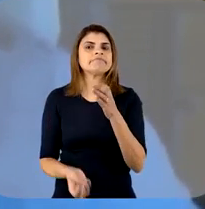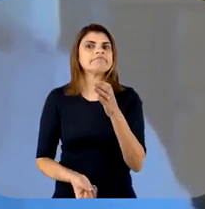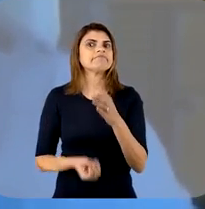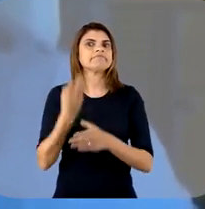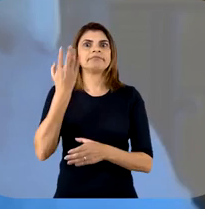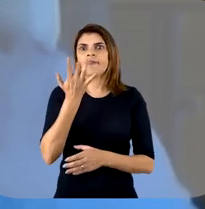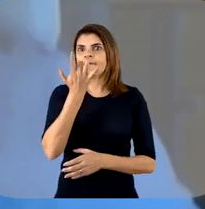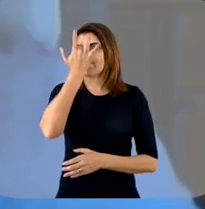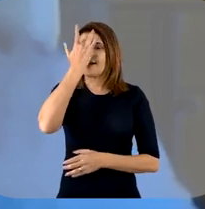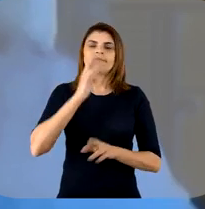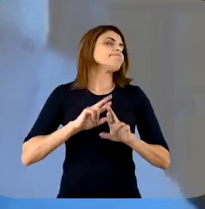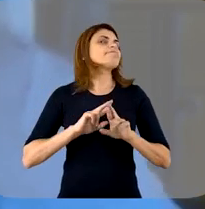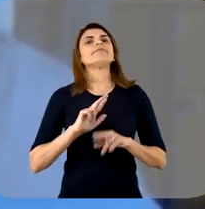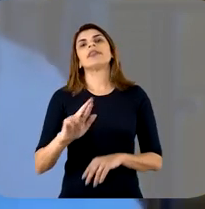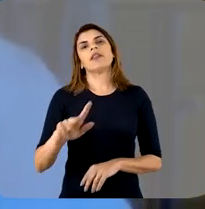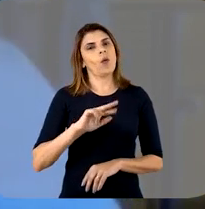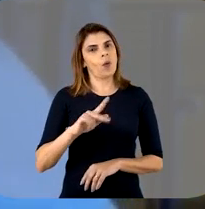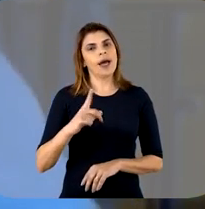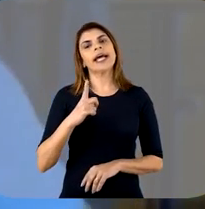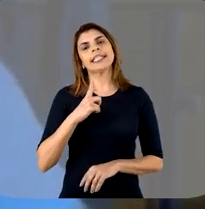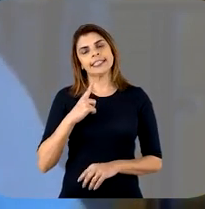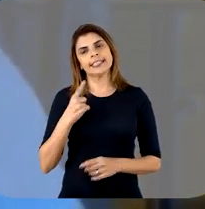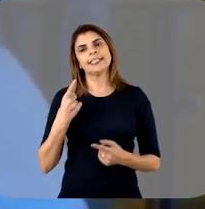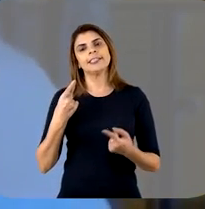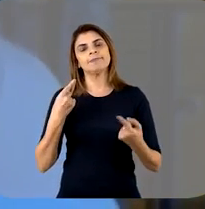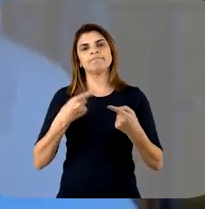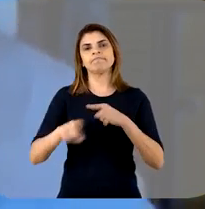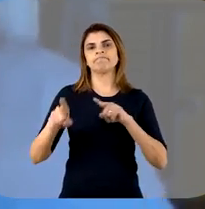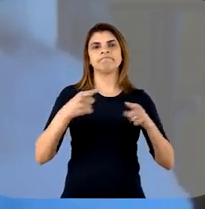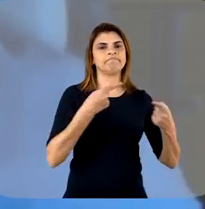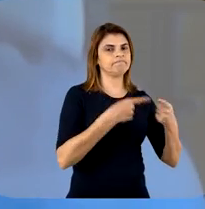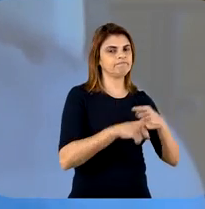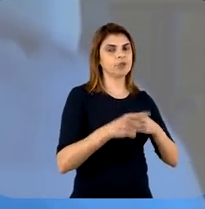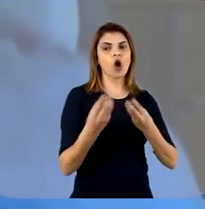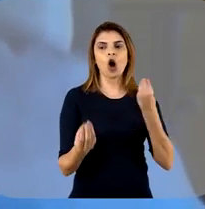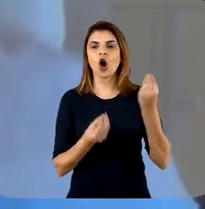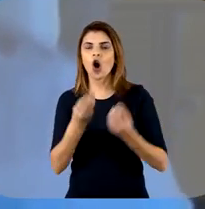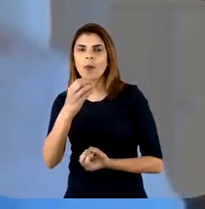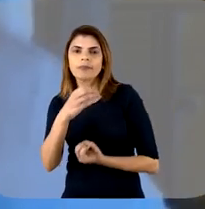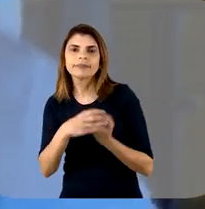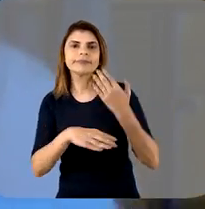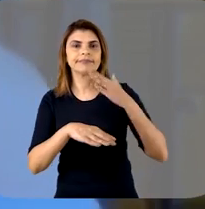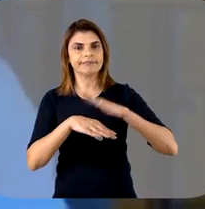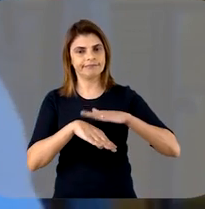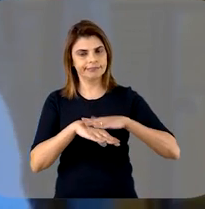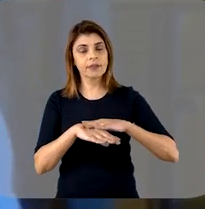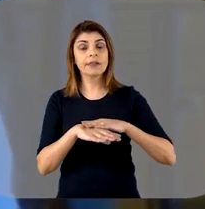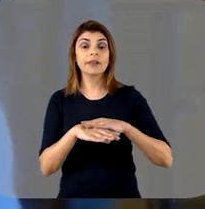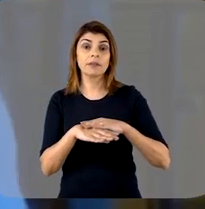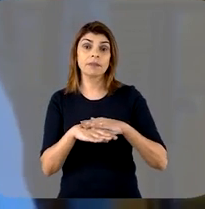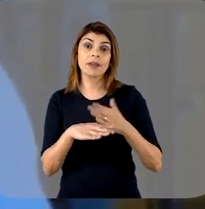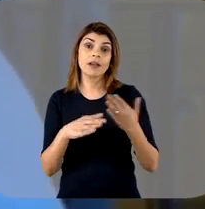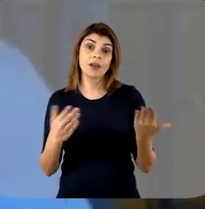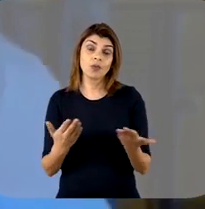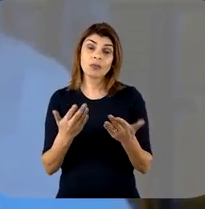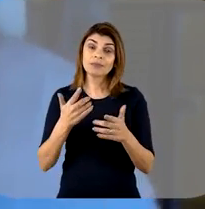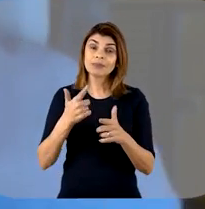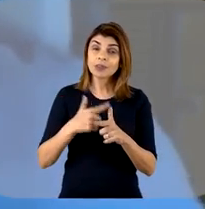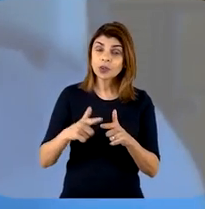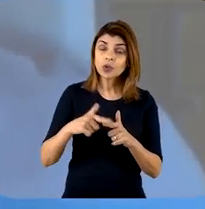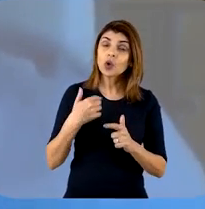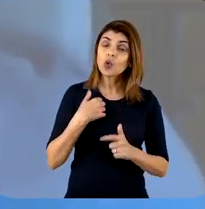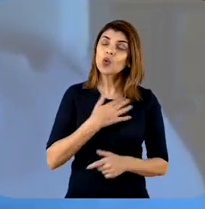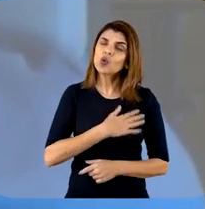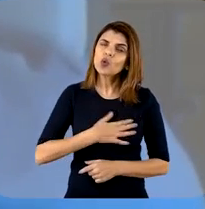de fácil implementação, né? E existe muita controvérsia sobre a implementação, né? E um dos aspectos que eu